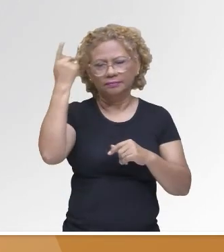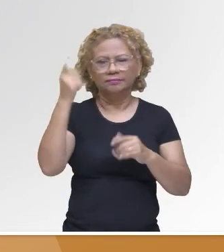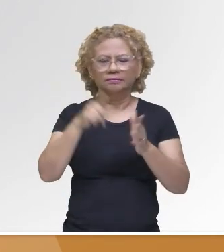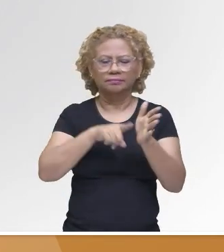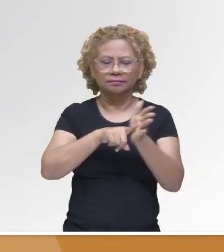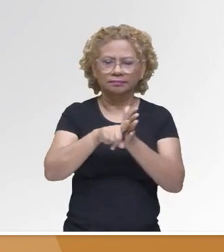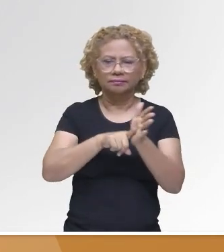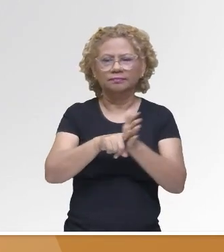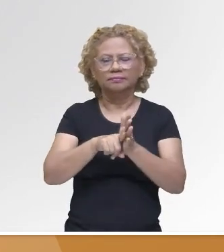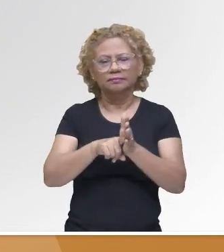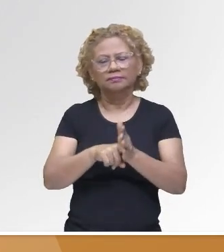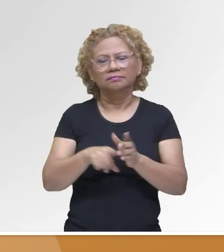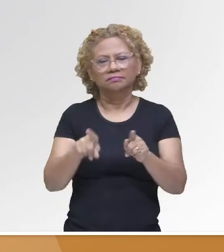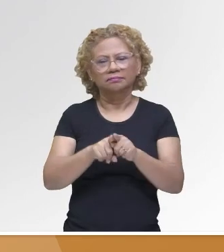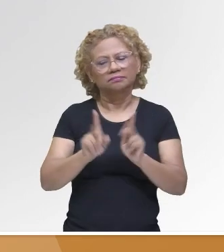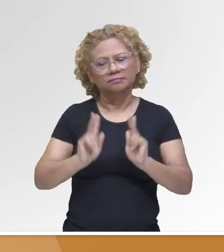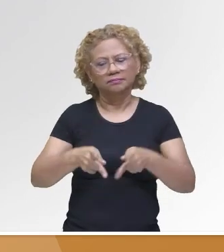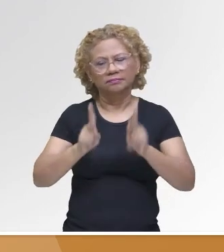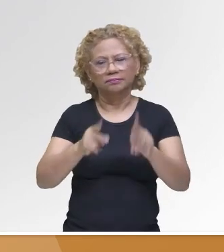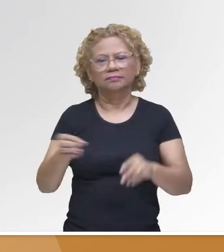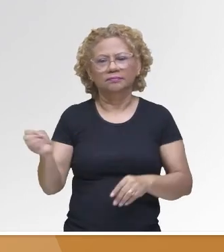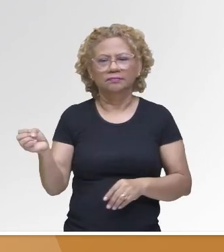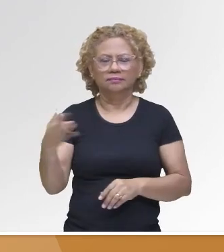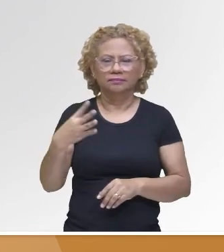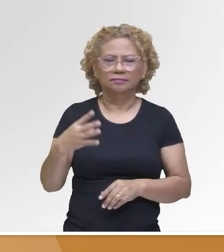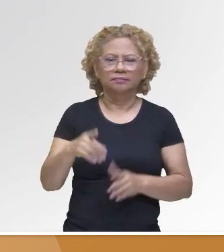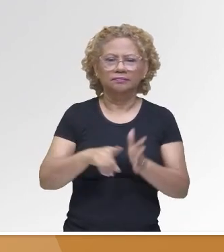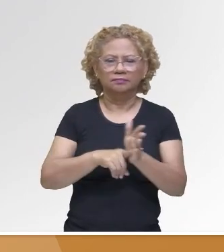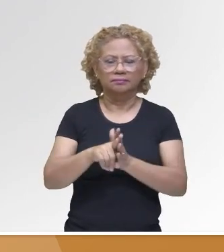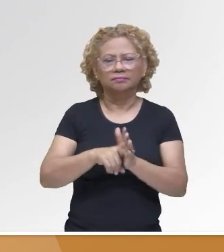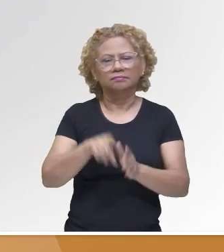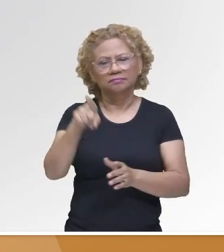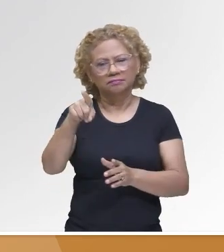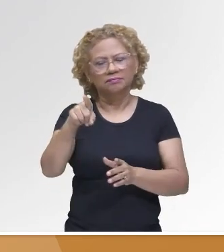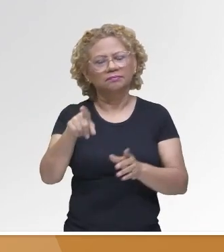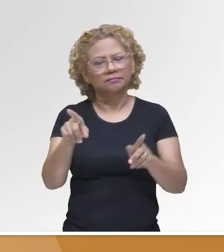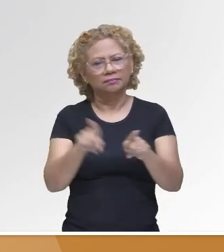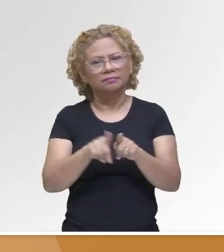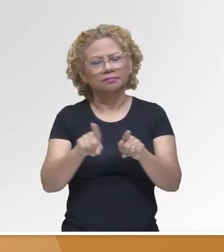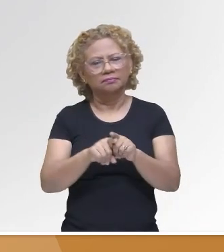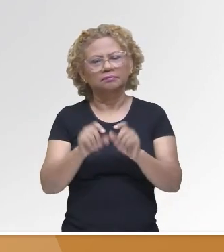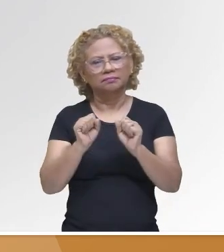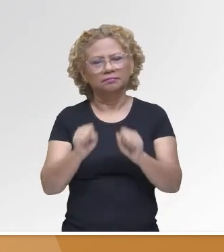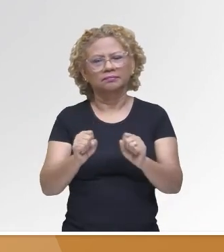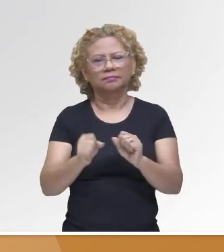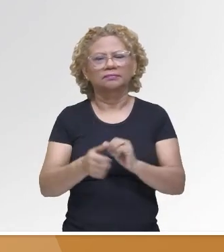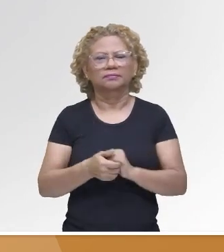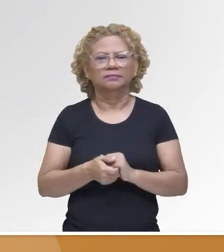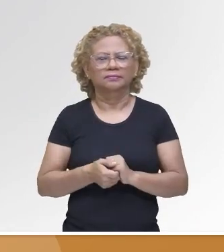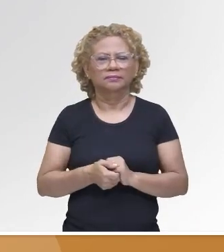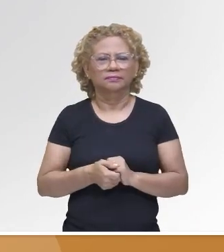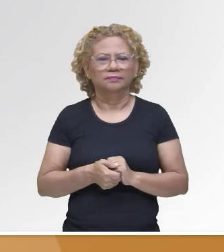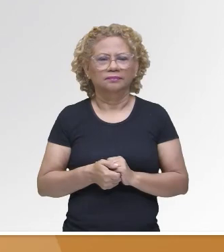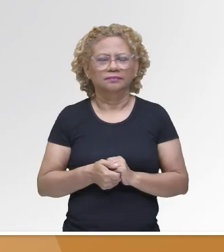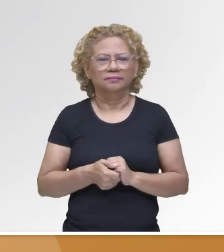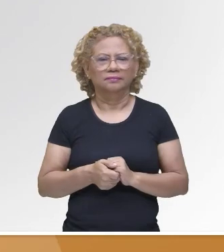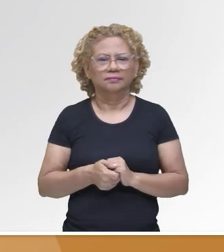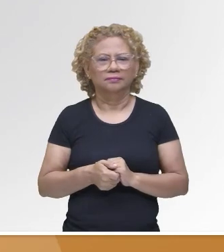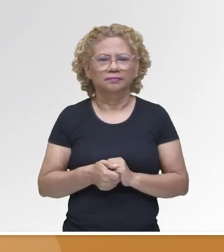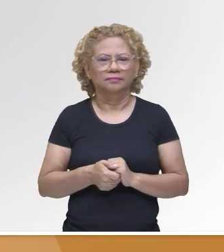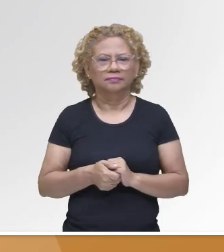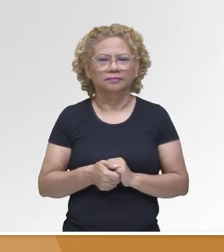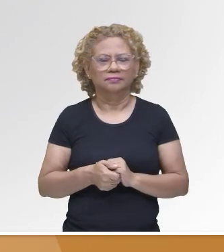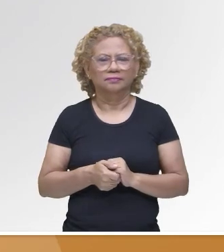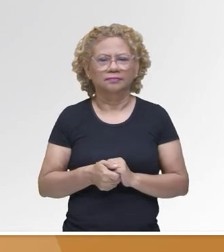novas pesquisas. Aí você é desafiado a ser pesquisador. Né? E aí, para a gente sintetizar tudo isso, né, nós temos aí,